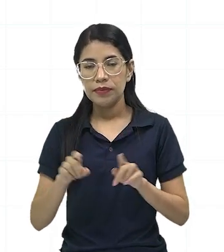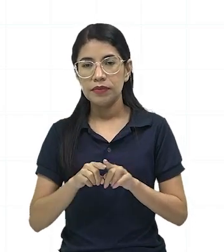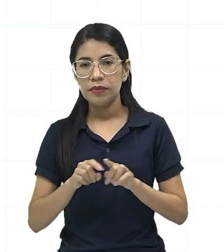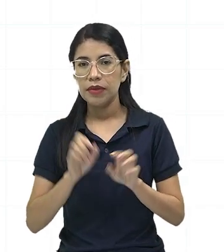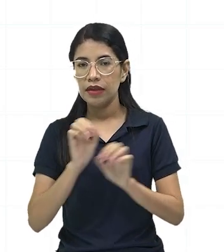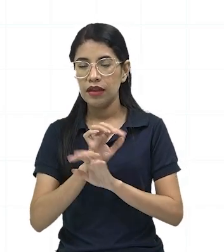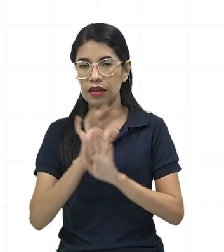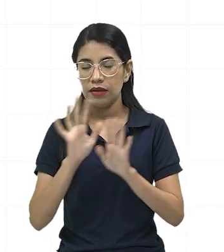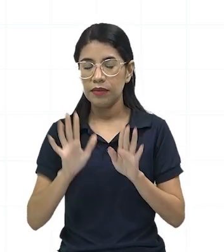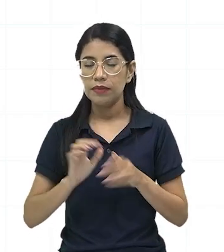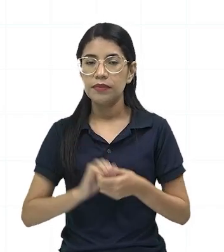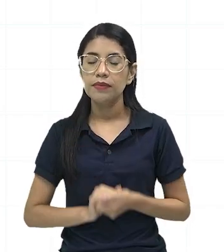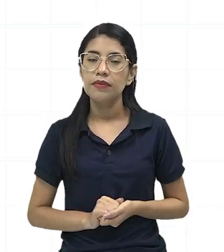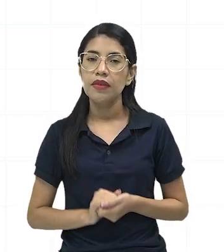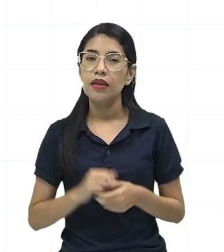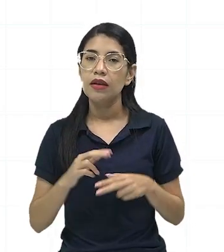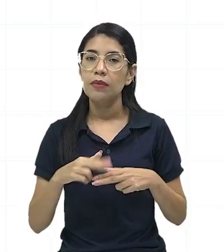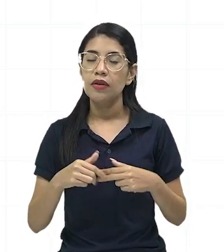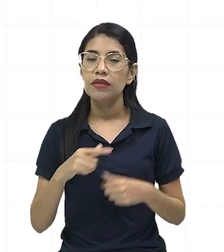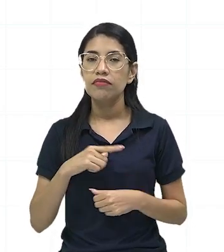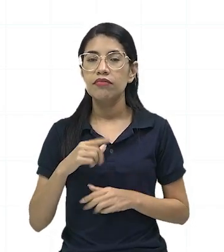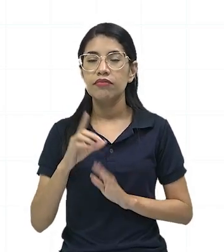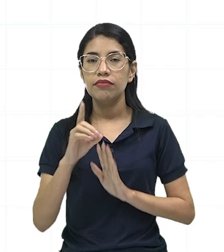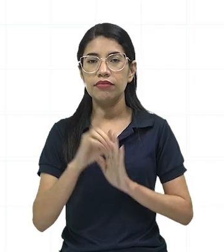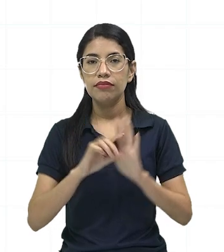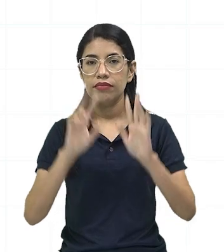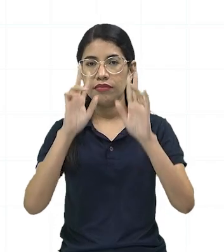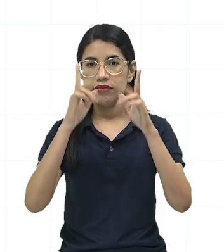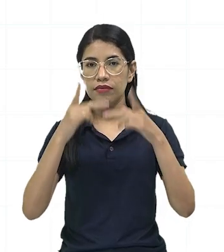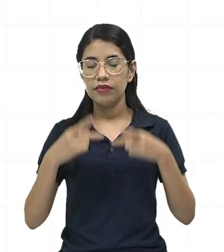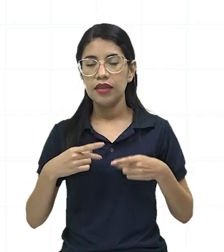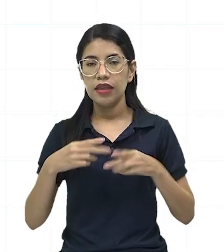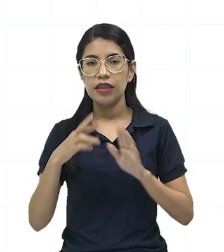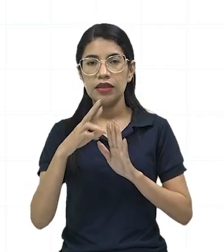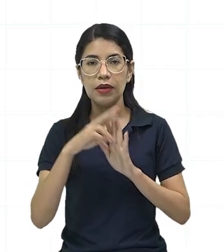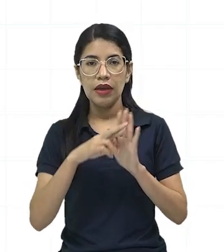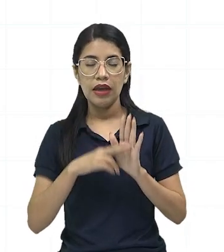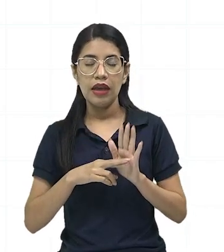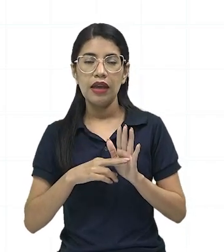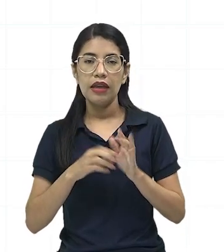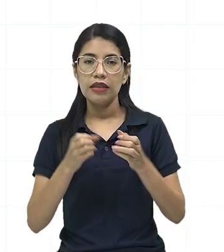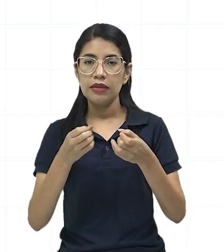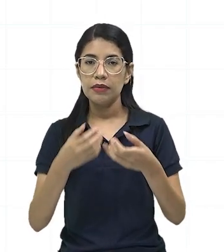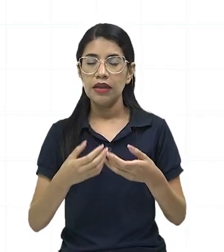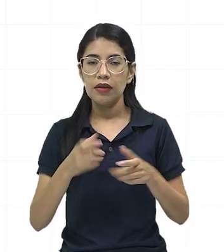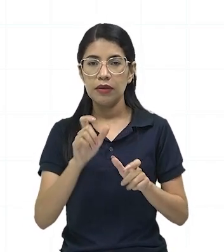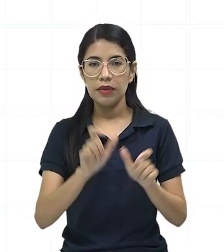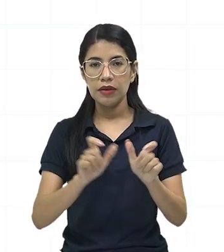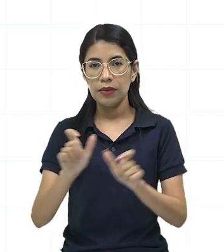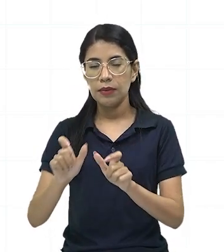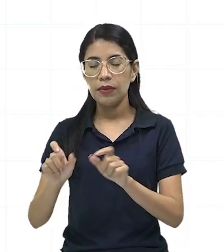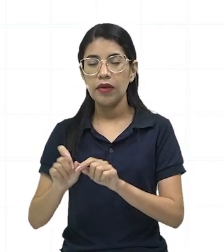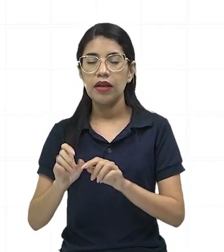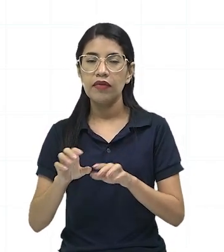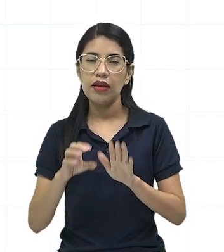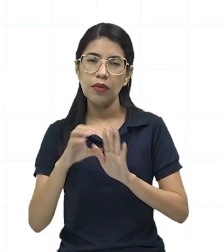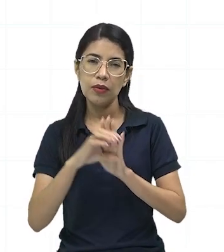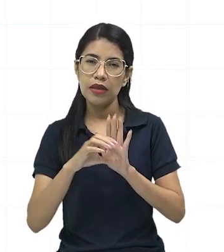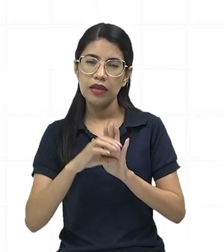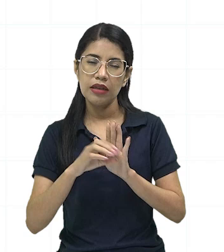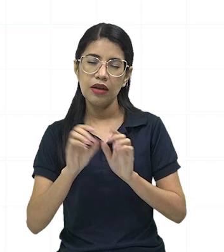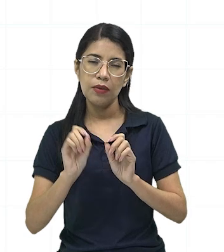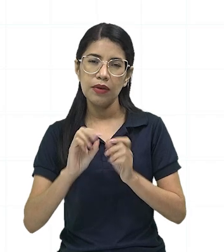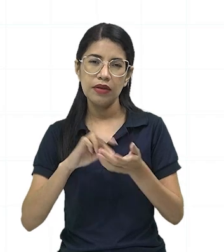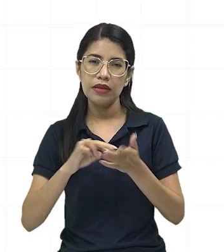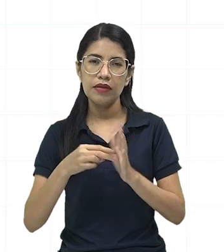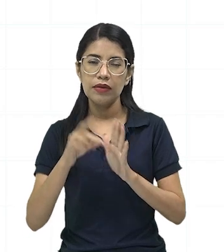bastante clara. É por isso que existem os direitos humanos, que são como regras que dizem que todas as pessoas, já vai dar uma definição ali dos direitos humanos, né, essas